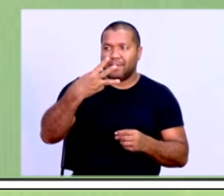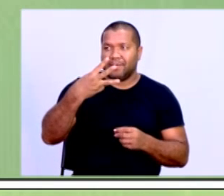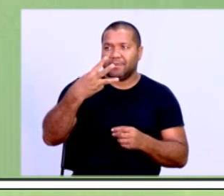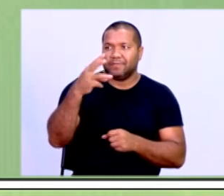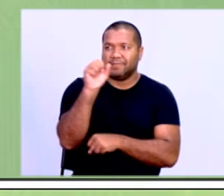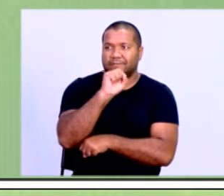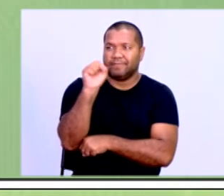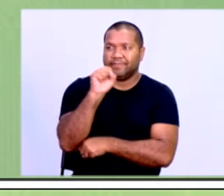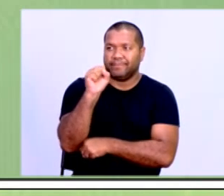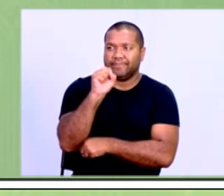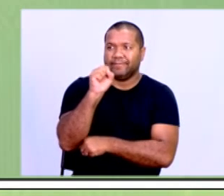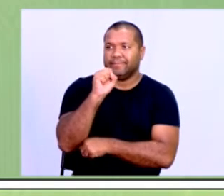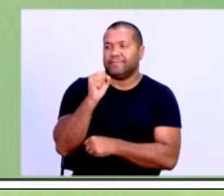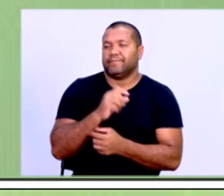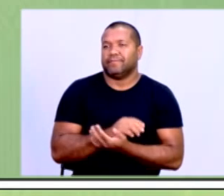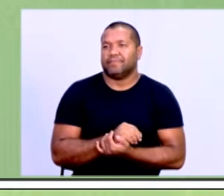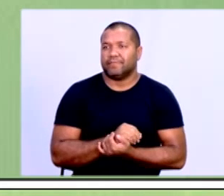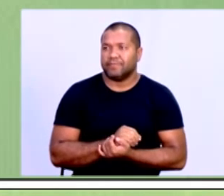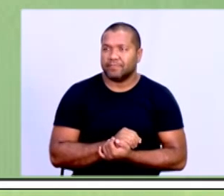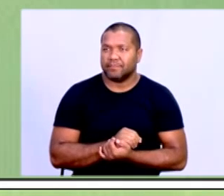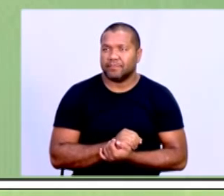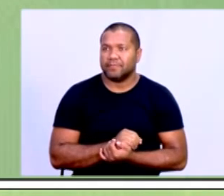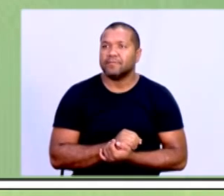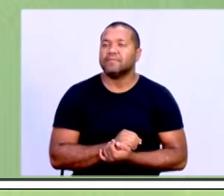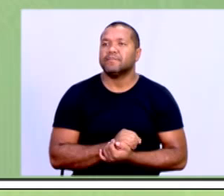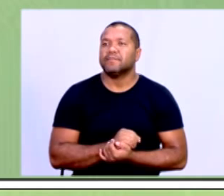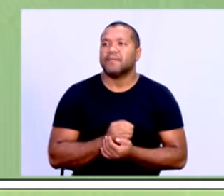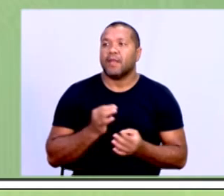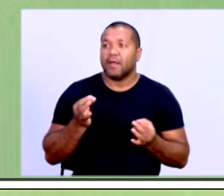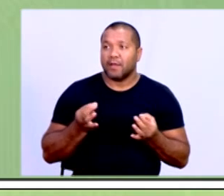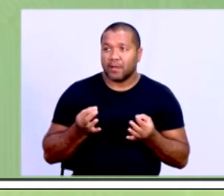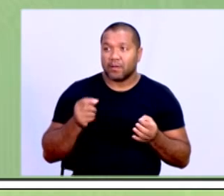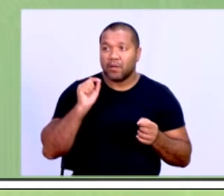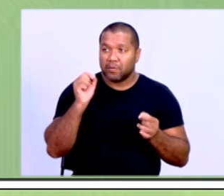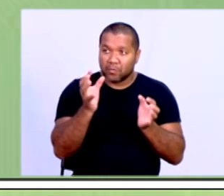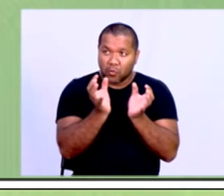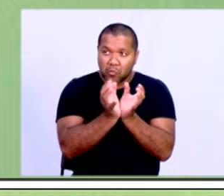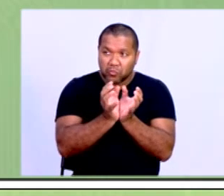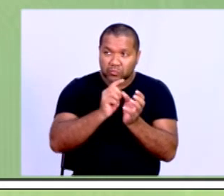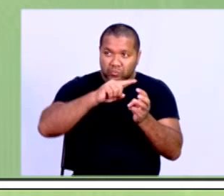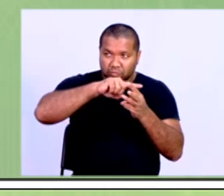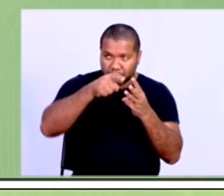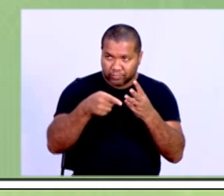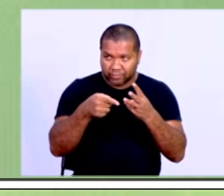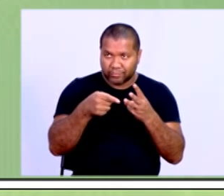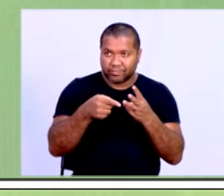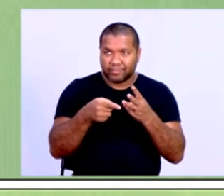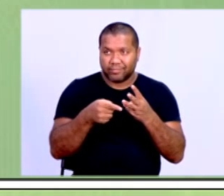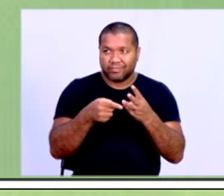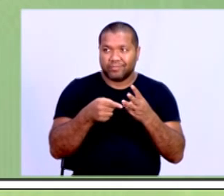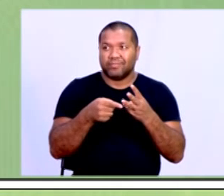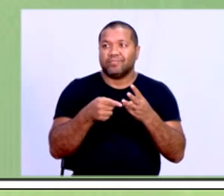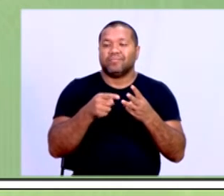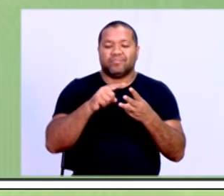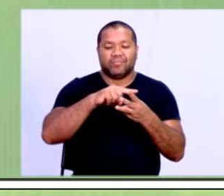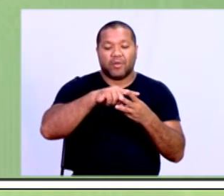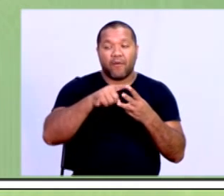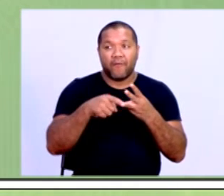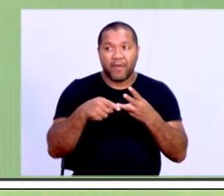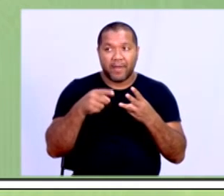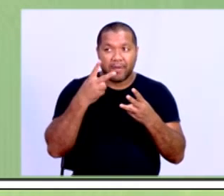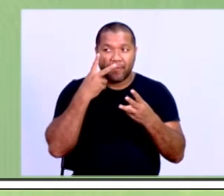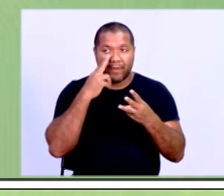objetos, que são os carros, certo? O conjunto desses carros, eles